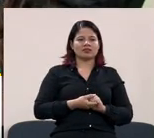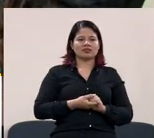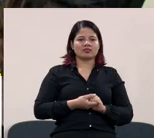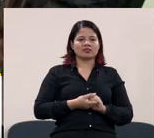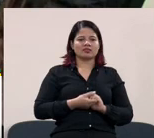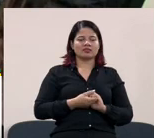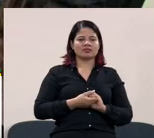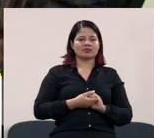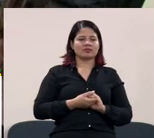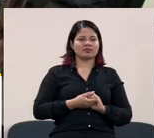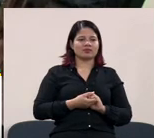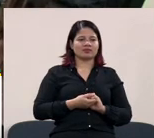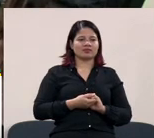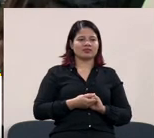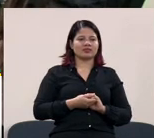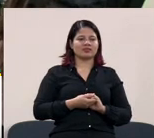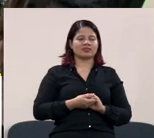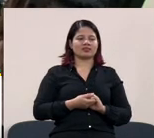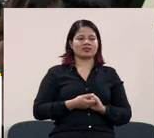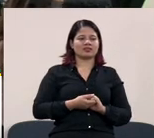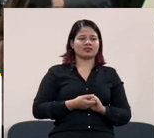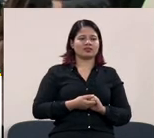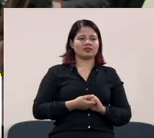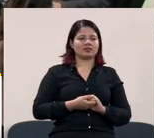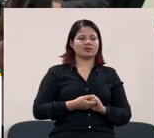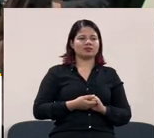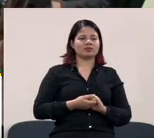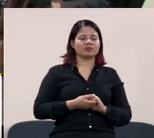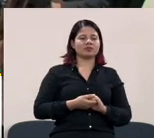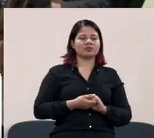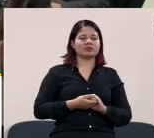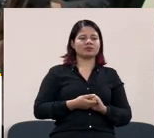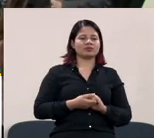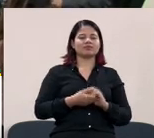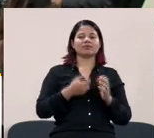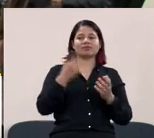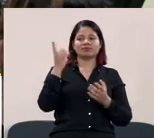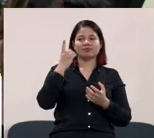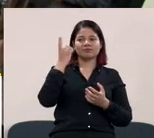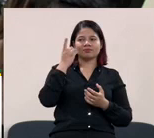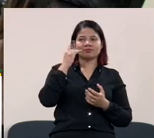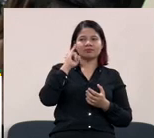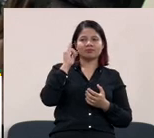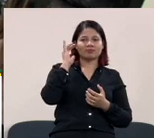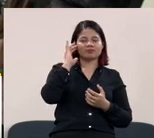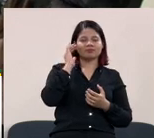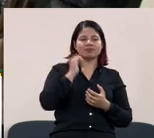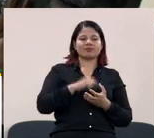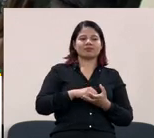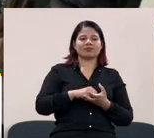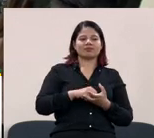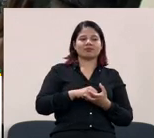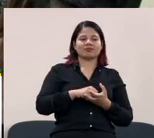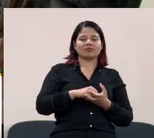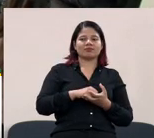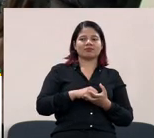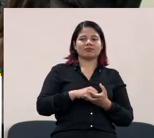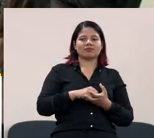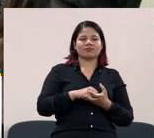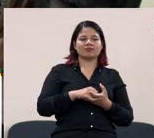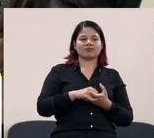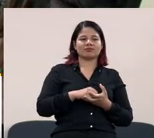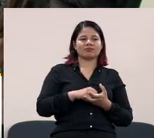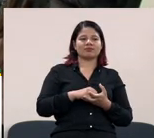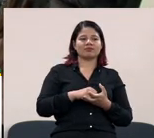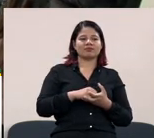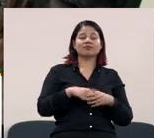tema. Obrigado, deputado. Bom dia a todos que estão por aqui presentes. No ministério do deputado Paulo Lemos, eu gostaria